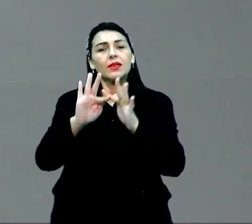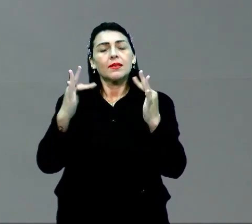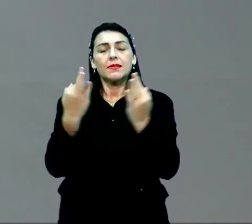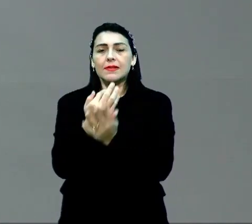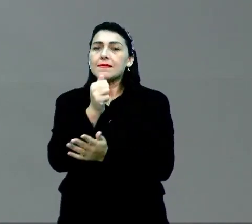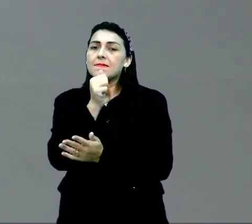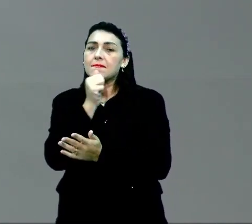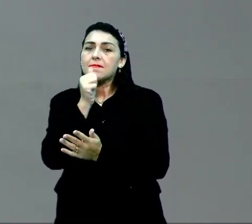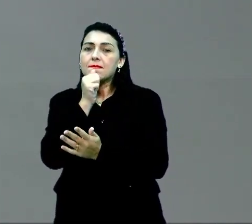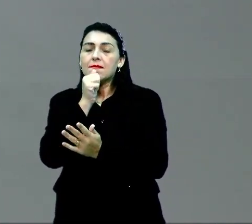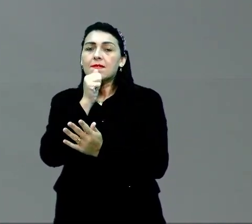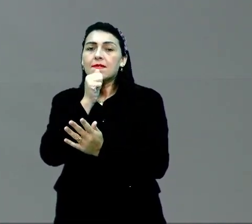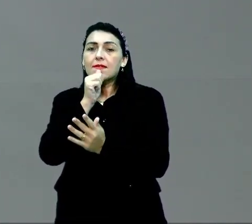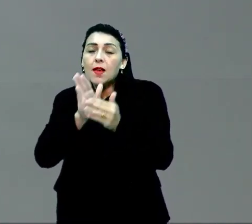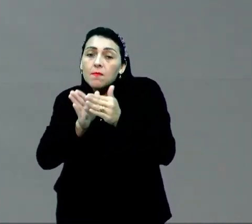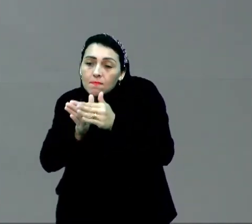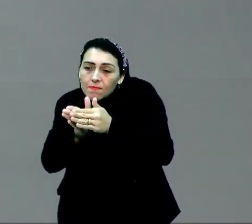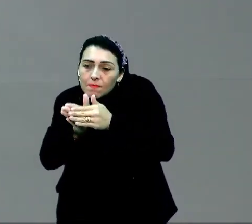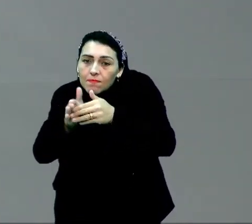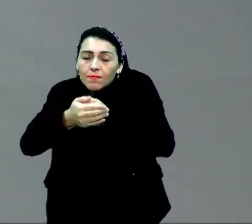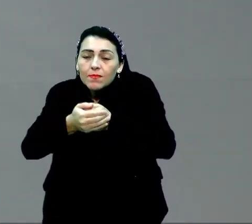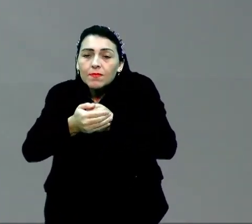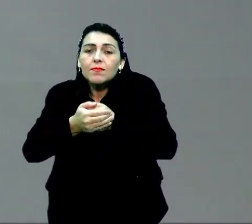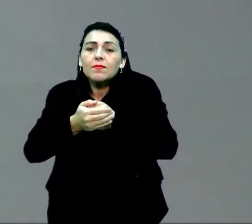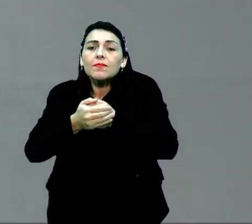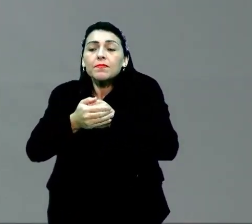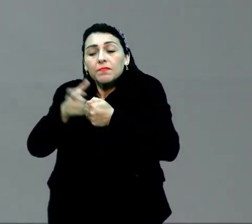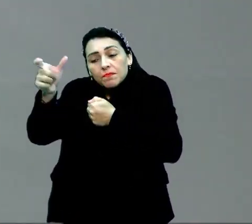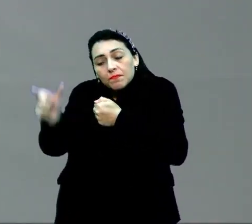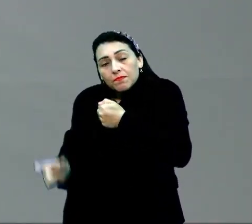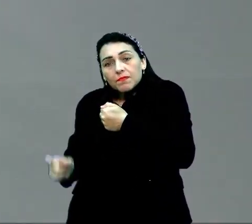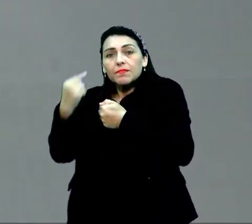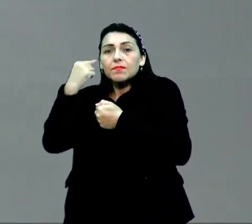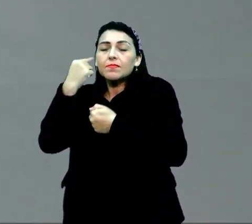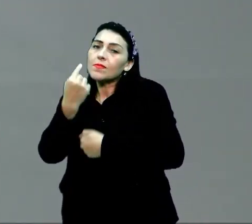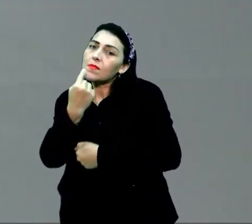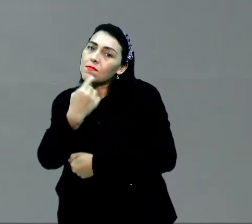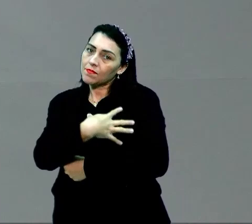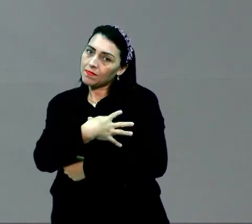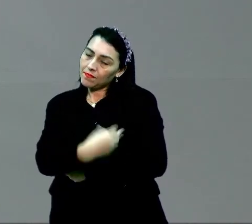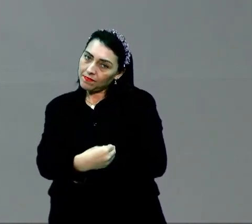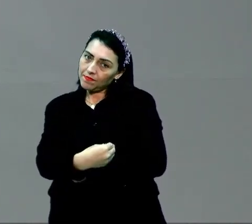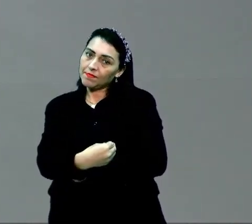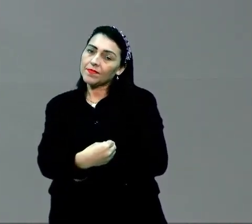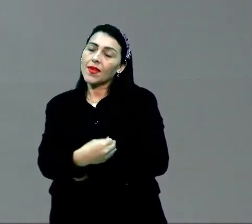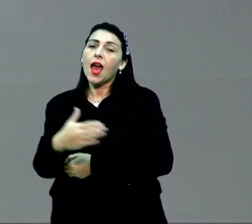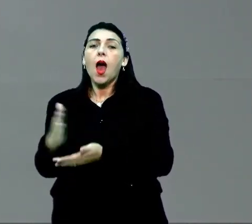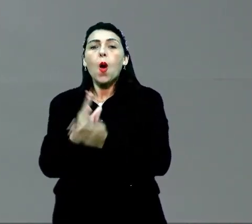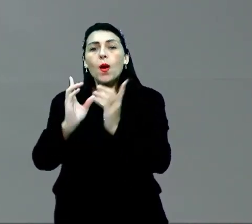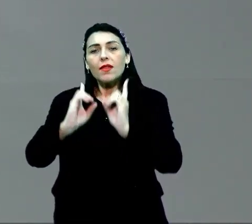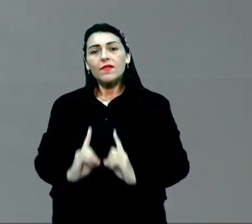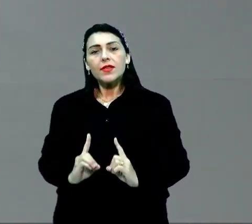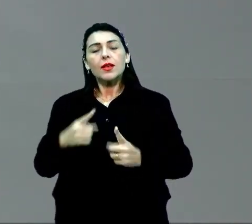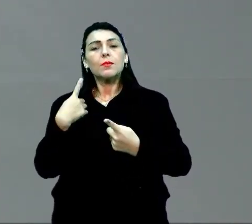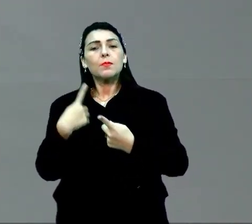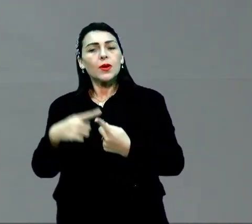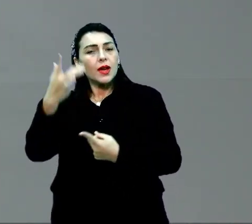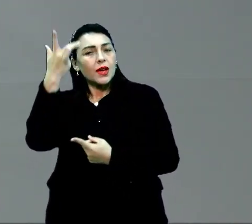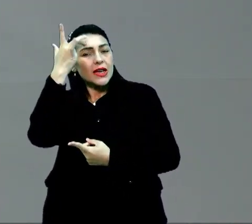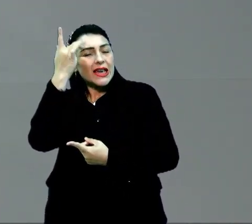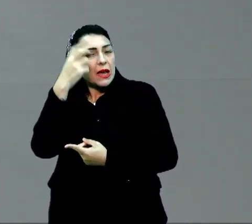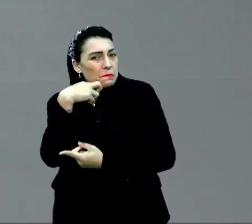ainda tentam esconder o filho, né, que tem algum tipo de deficiência, porque ela acha assim